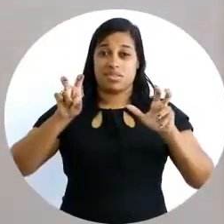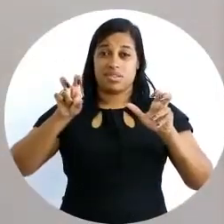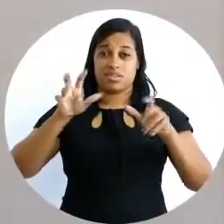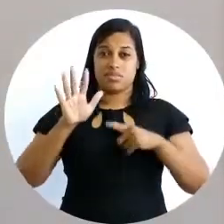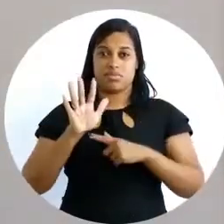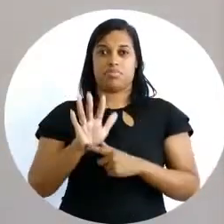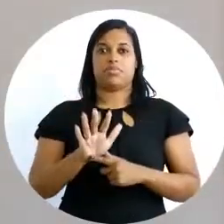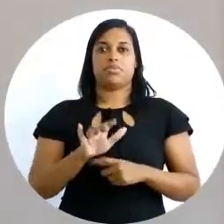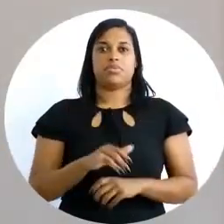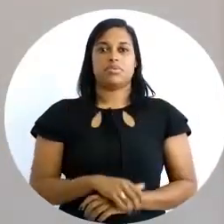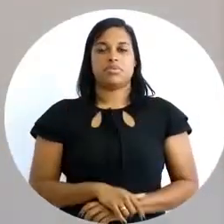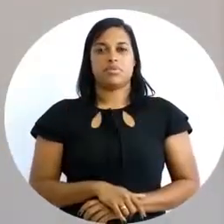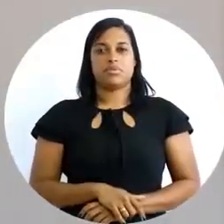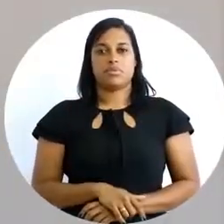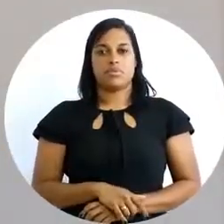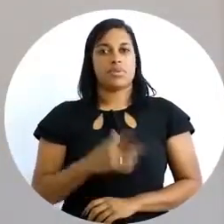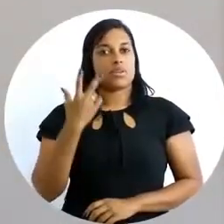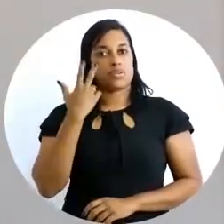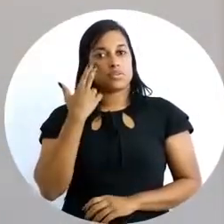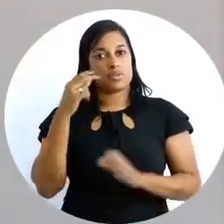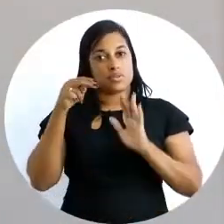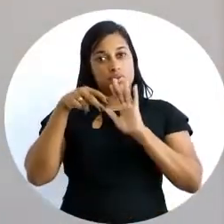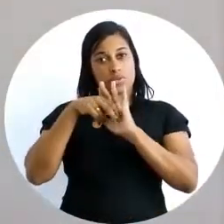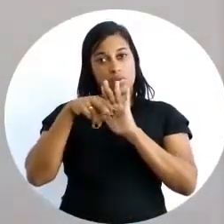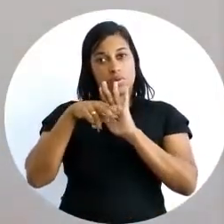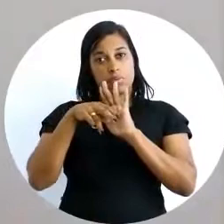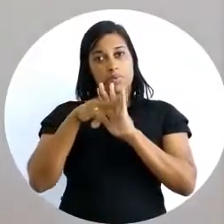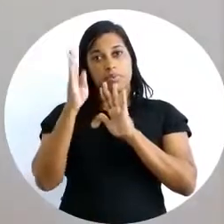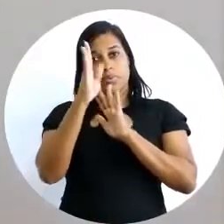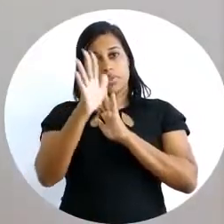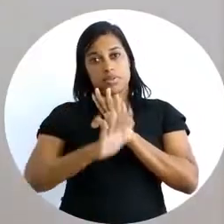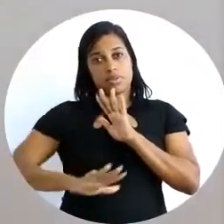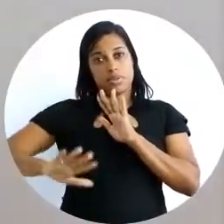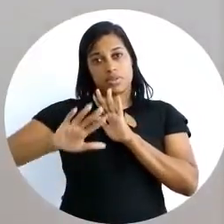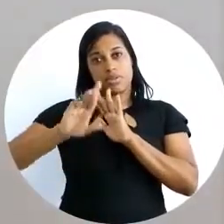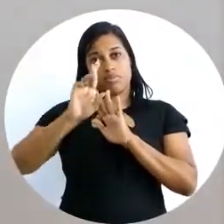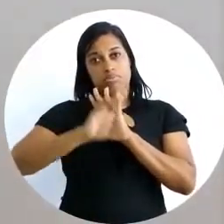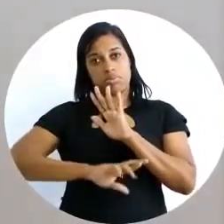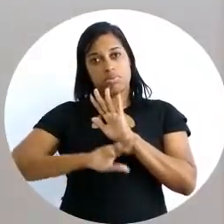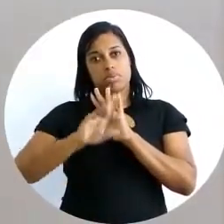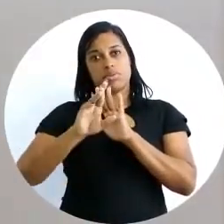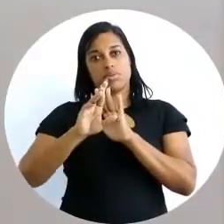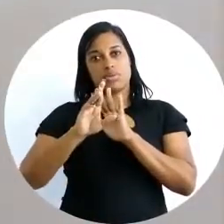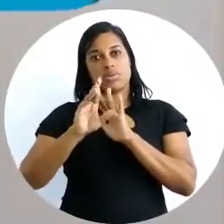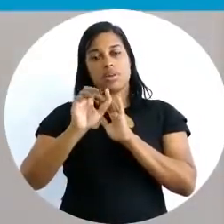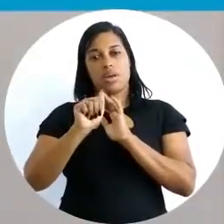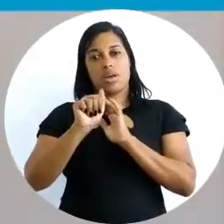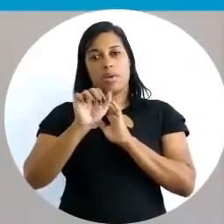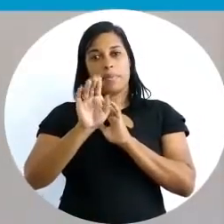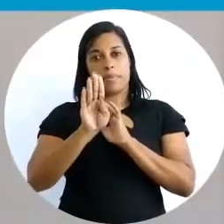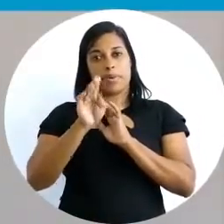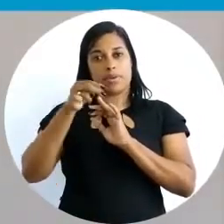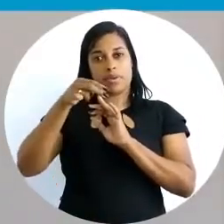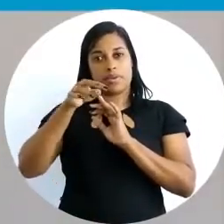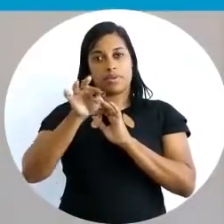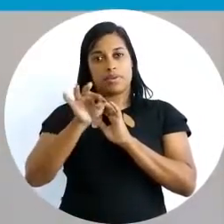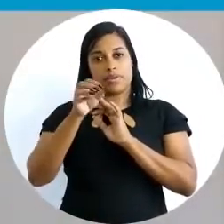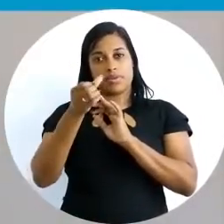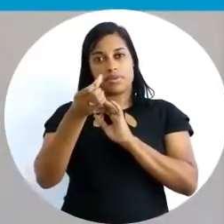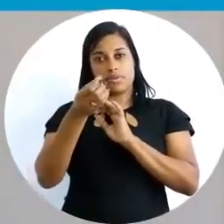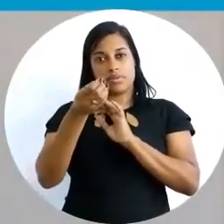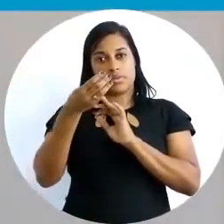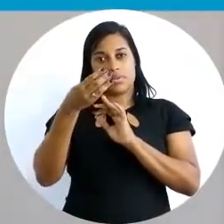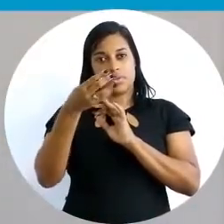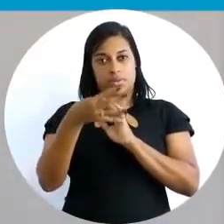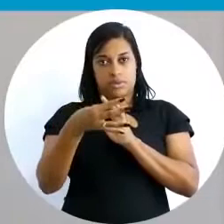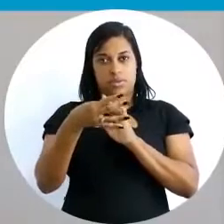aparecem. Então, a norma brasileira registrada, que trata de índices, é a BNT 6034.